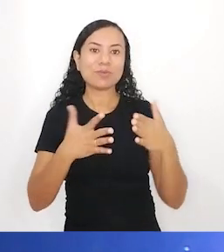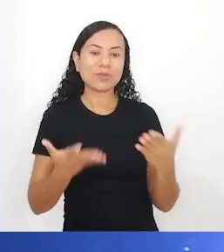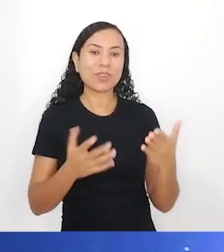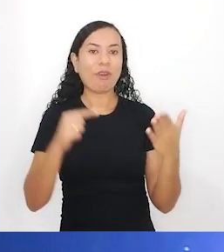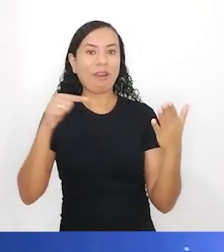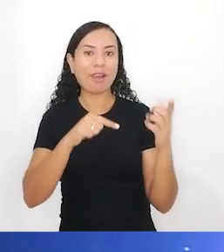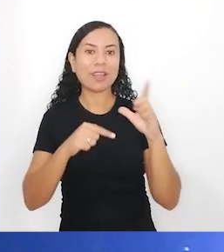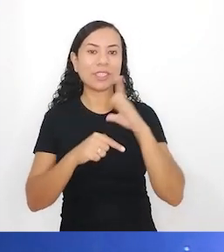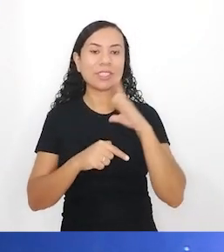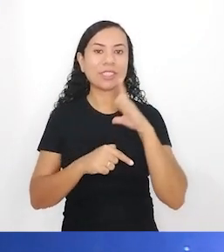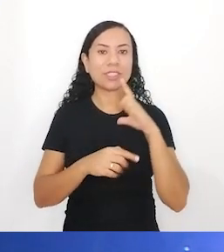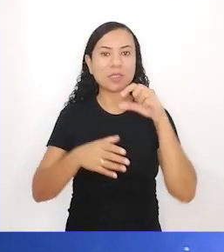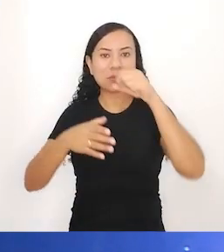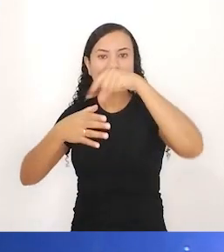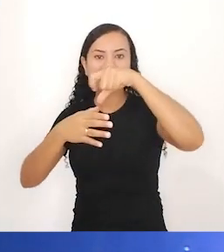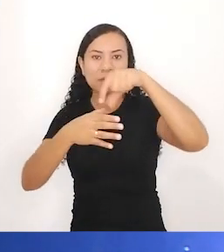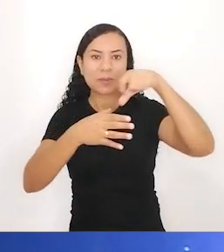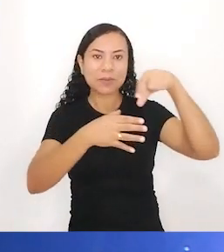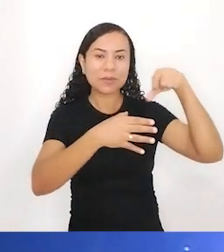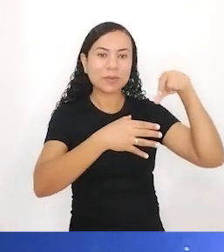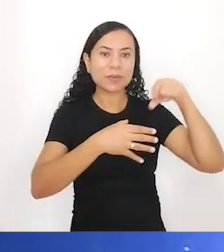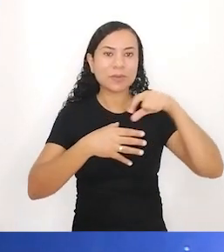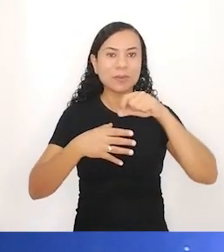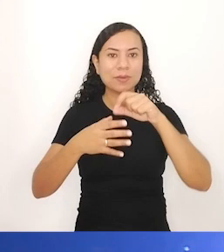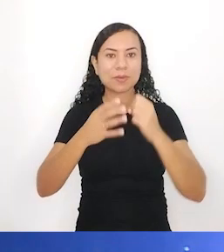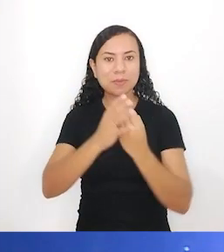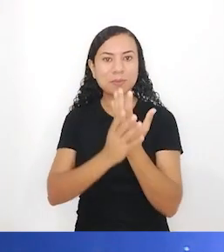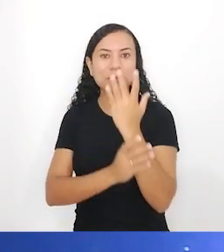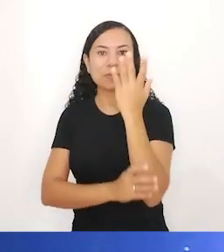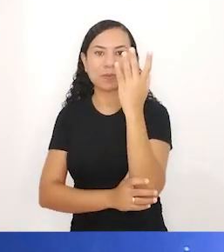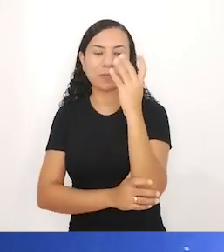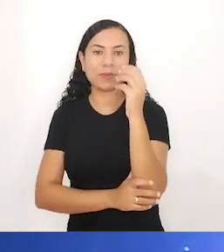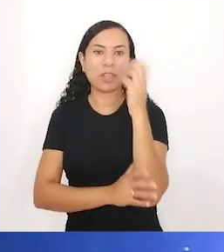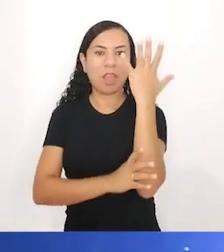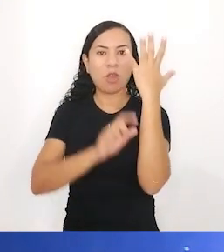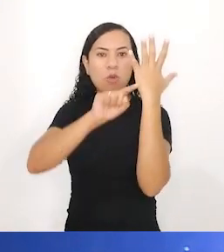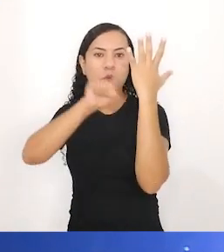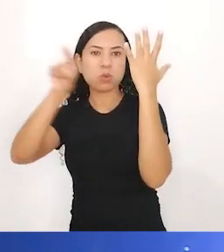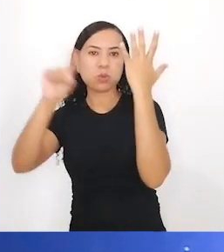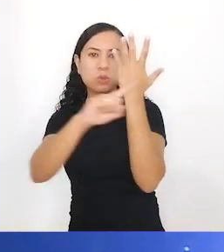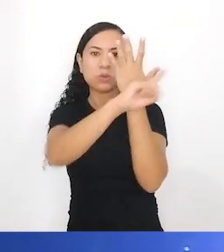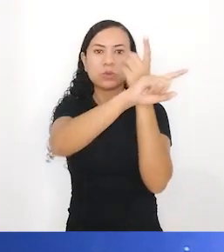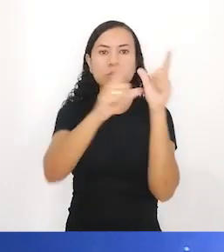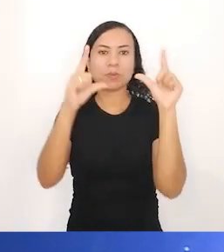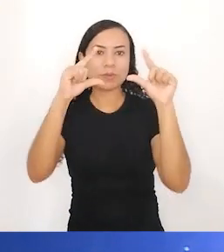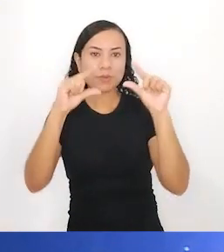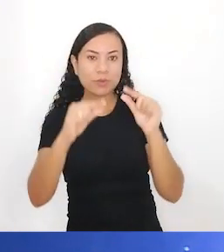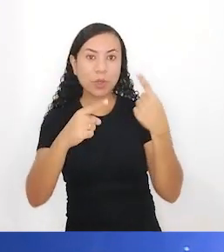acabam tendo até frutos sem sementes e poucos ramos laterais, porque o objetivo é o crescimento da planta.